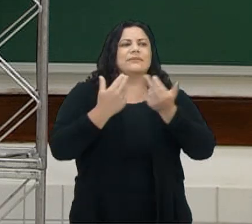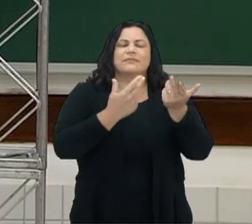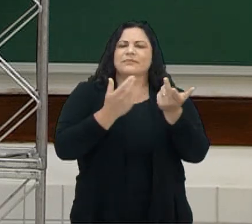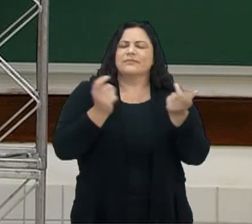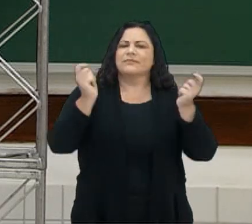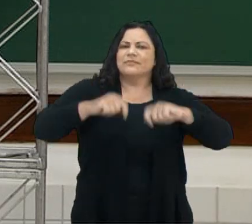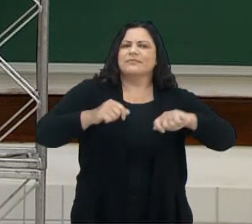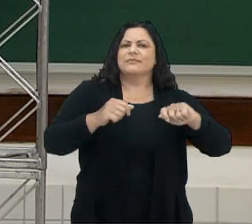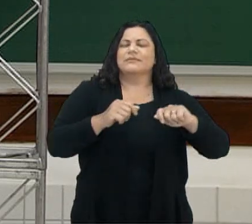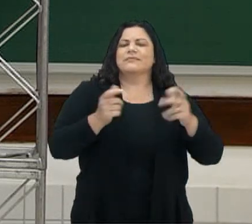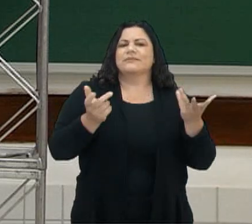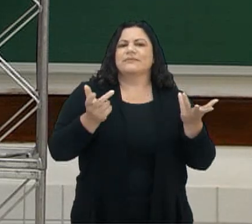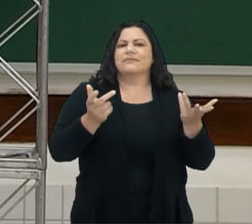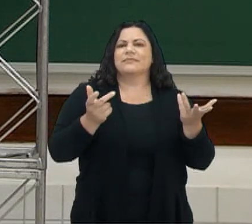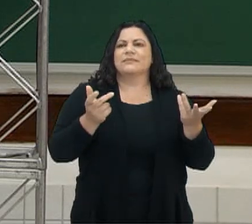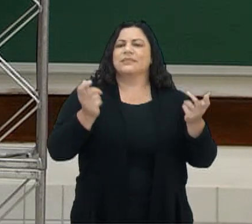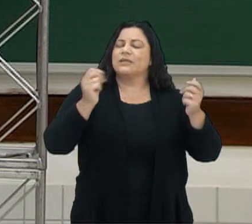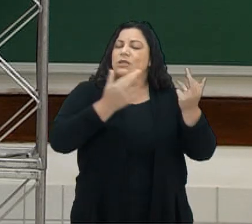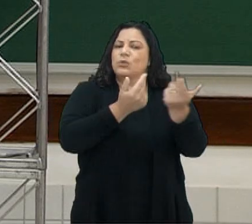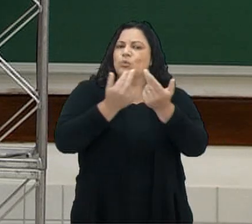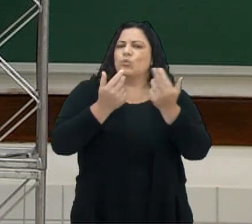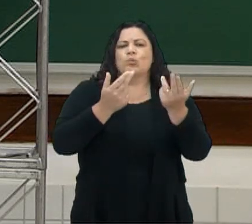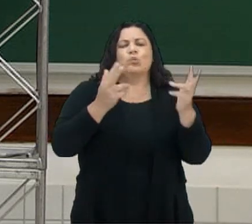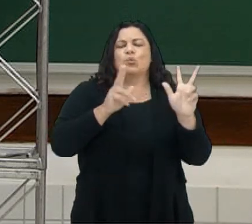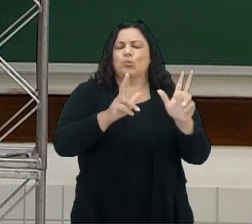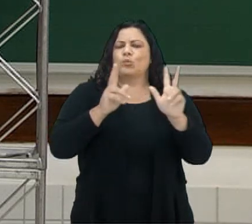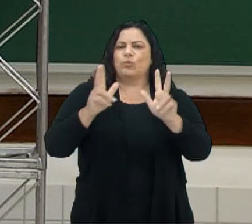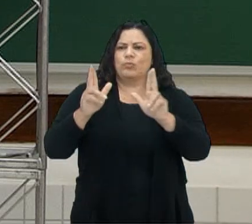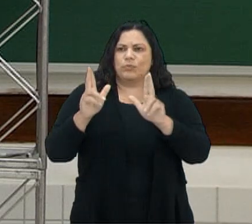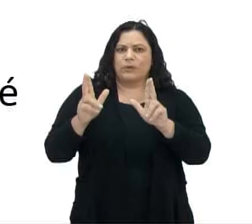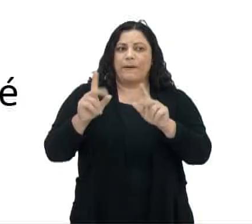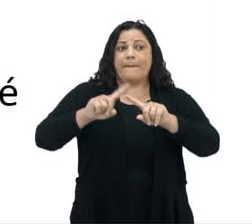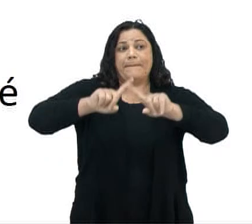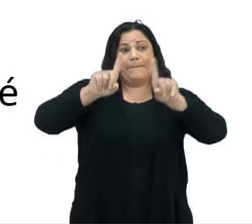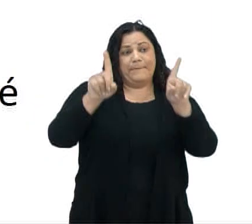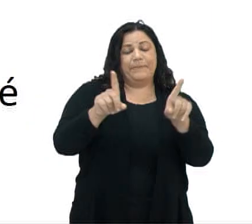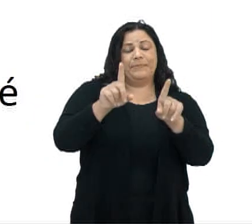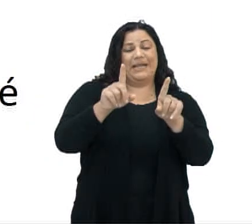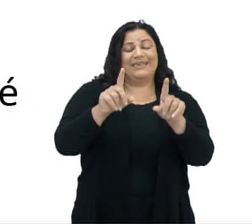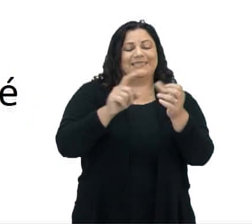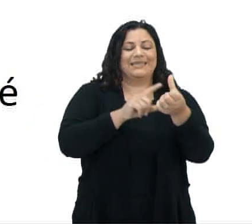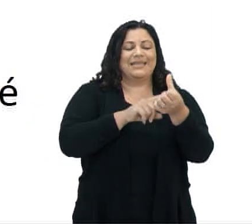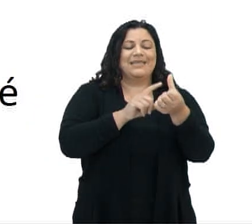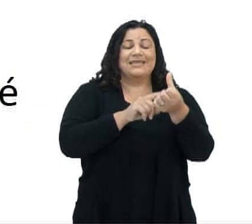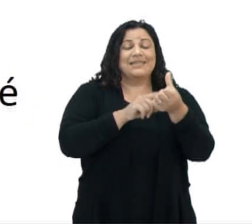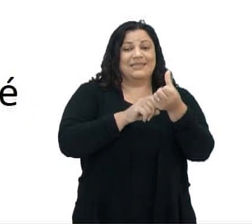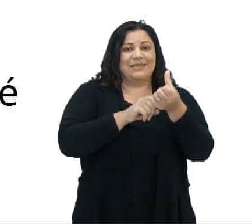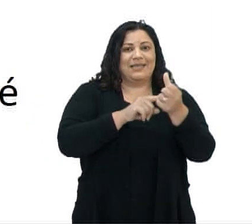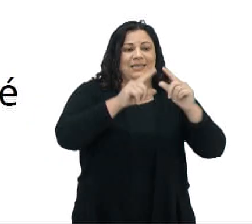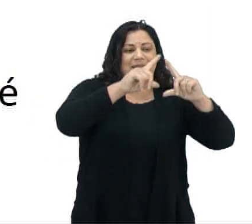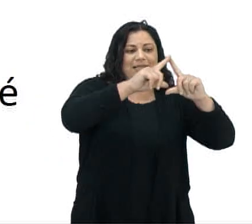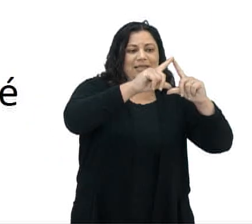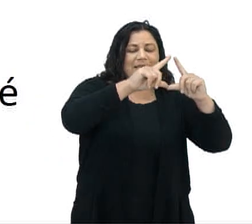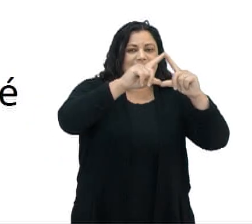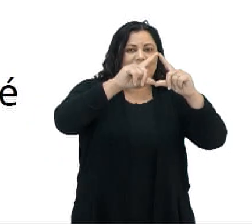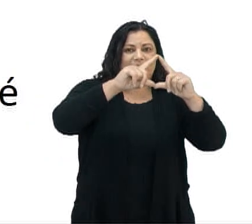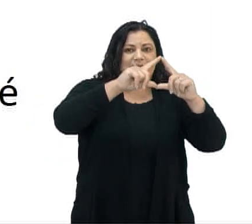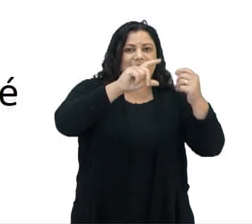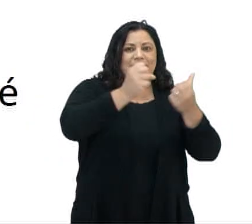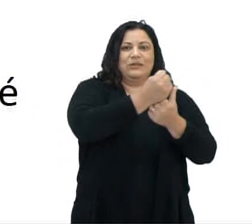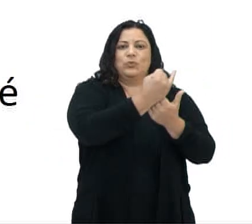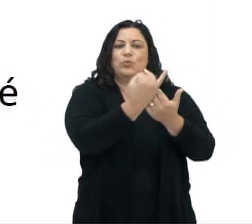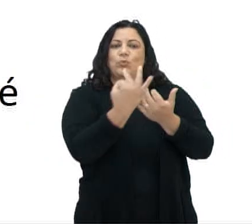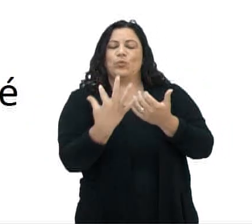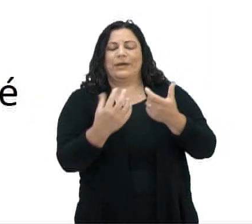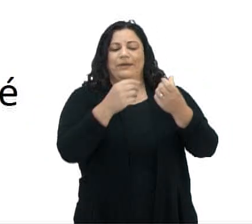para o pentágono, nós podemos fazer para o hexágono, tá? Só que no hexágono nós temos 6 triângulos ao invés de 5. Então